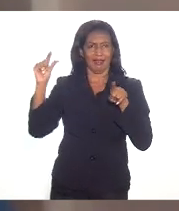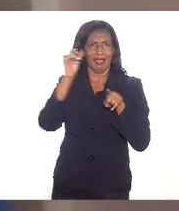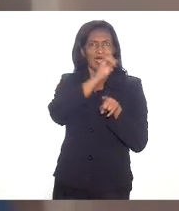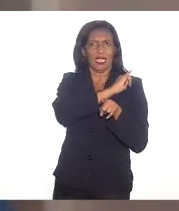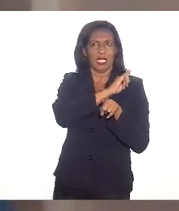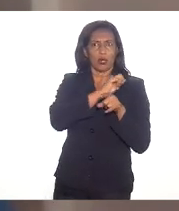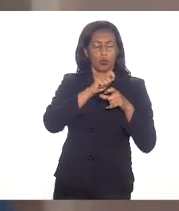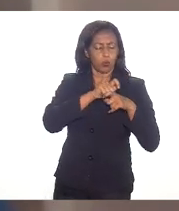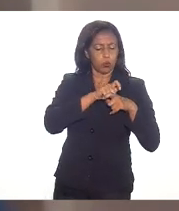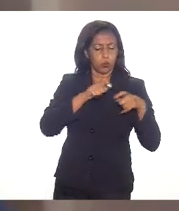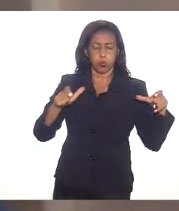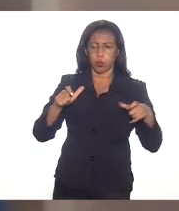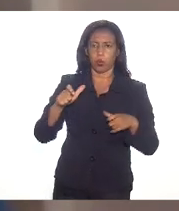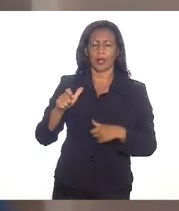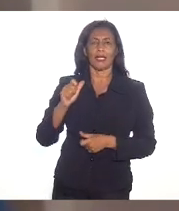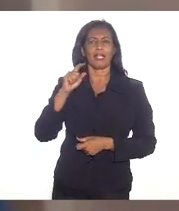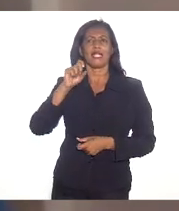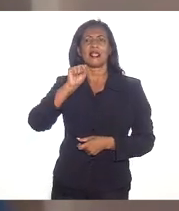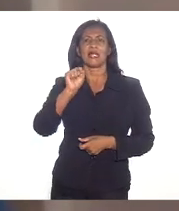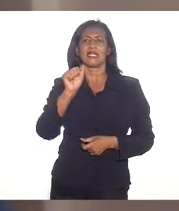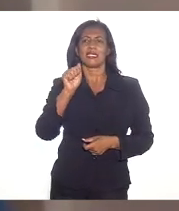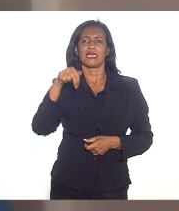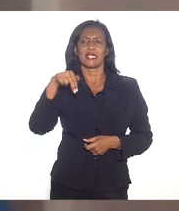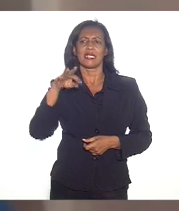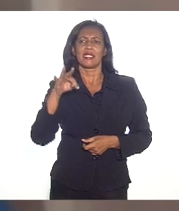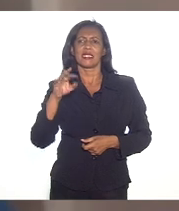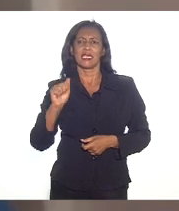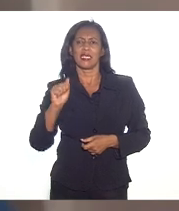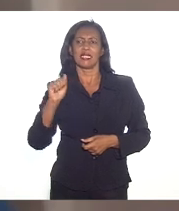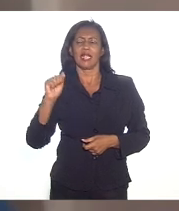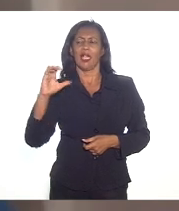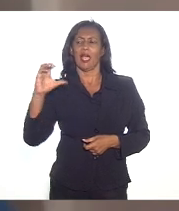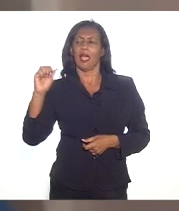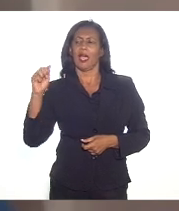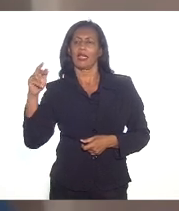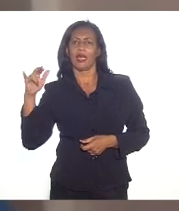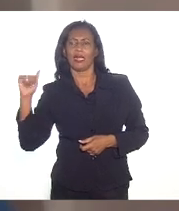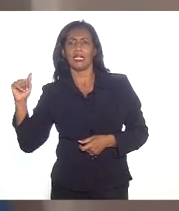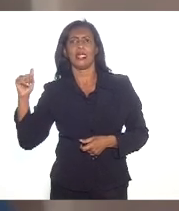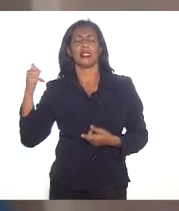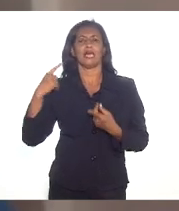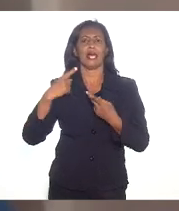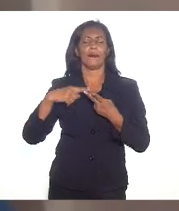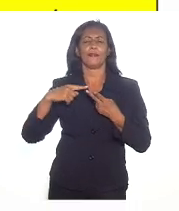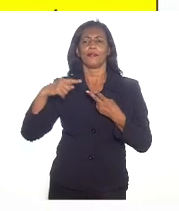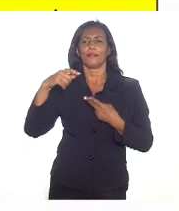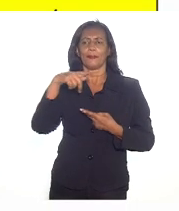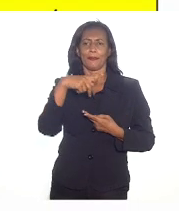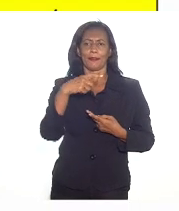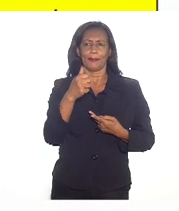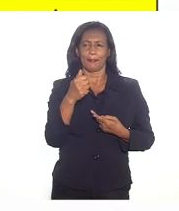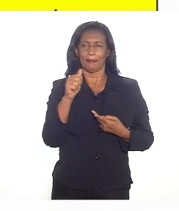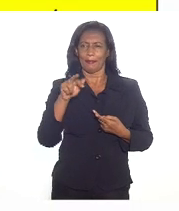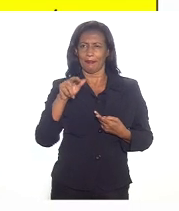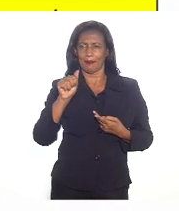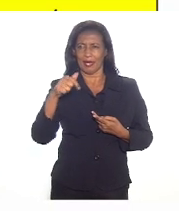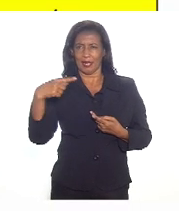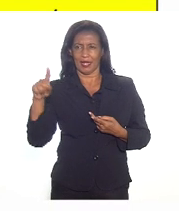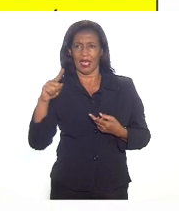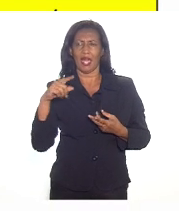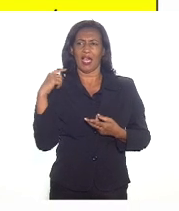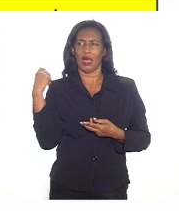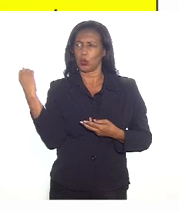aumenta, Santa Catarina é um exemplo para nós, aumenta muito, Paraná, né, Rio Grande do Sul. Né? Então, a gente tem uma